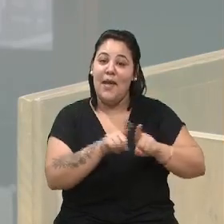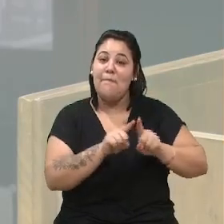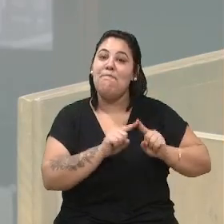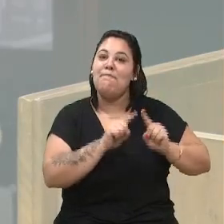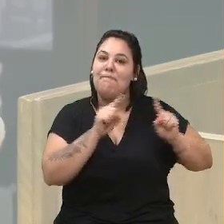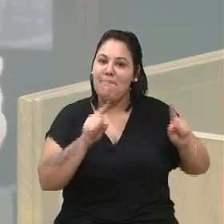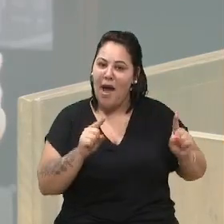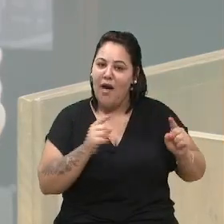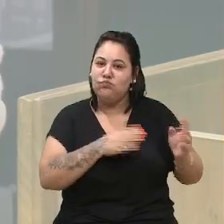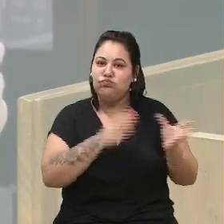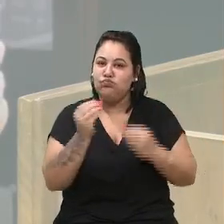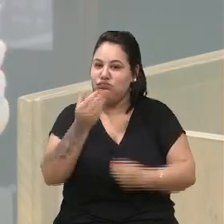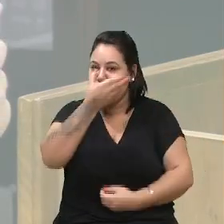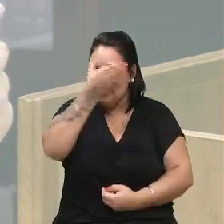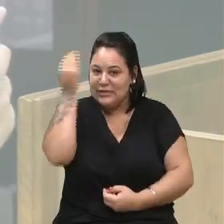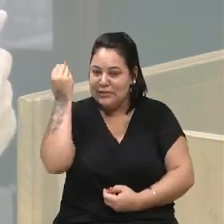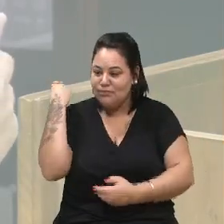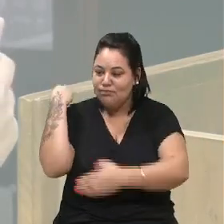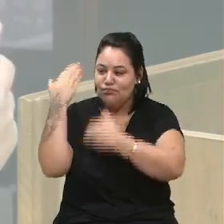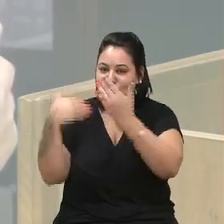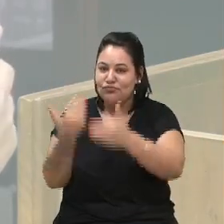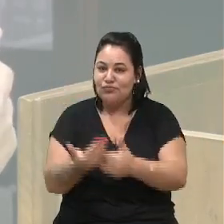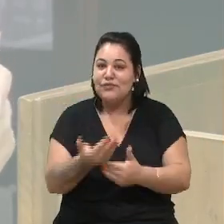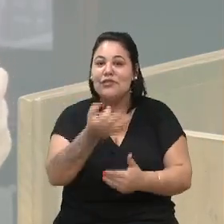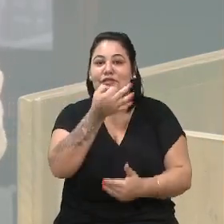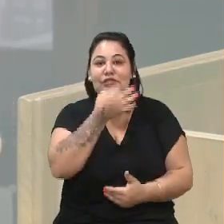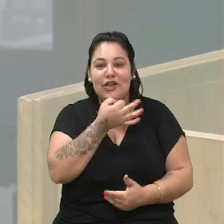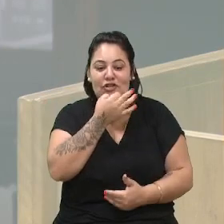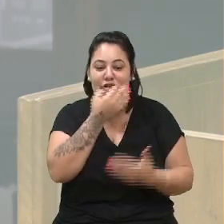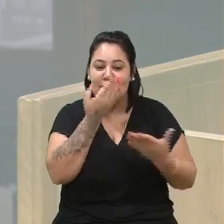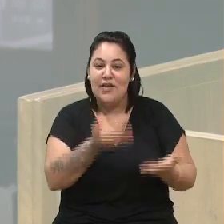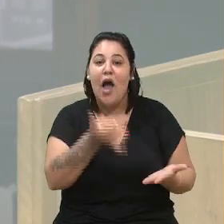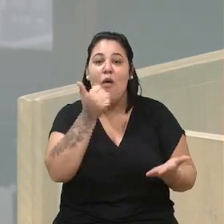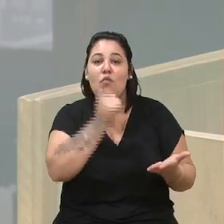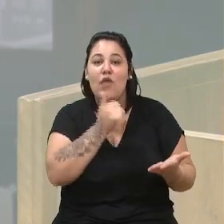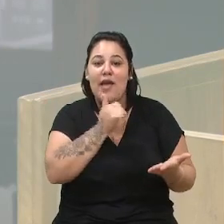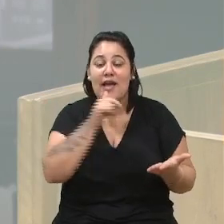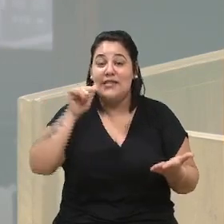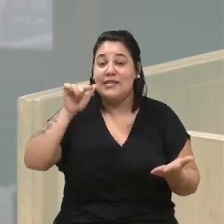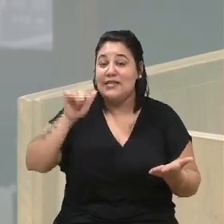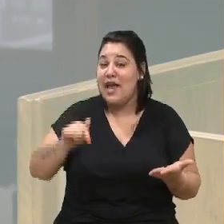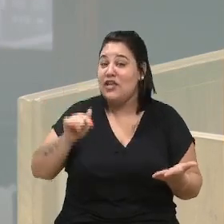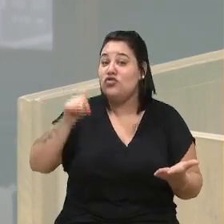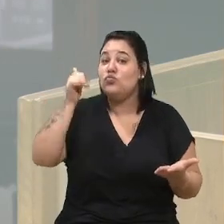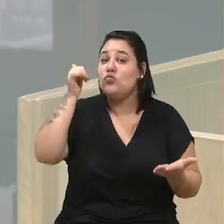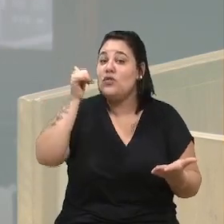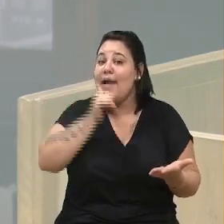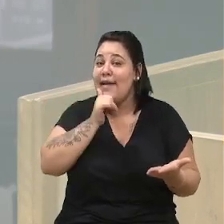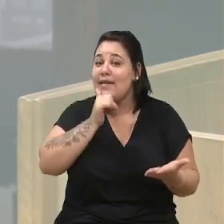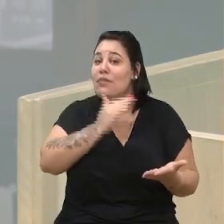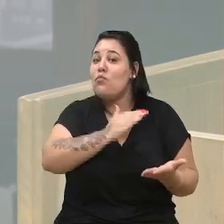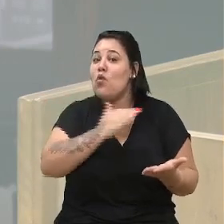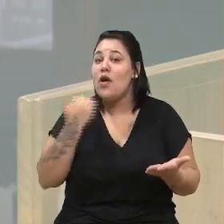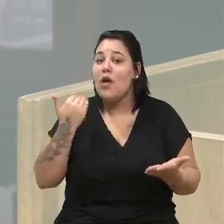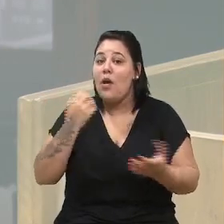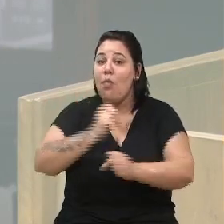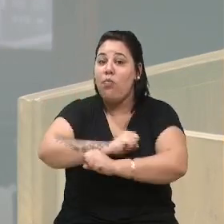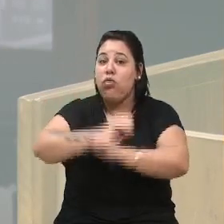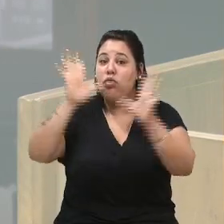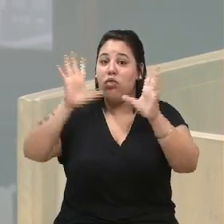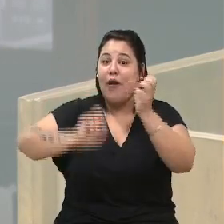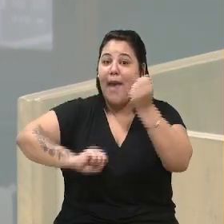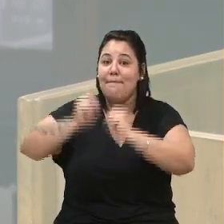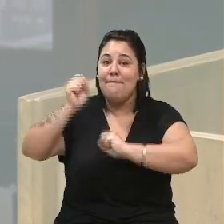na história de Caxias daquelas mulheres, 7 mulheres que morreram na explosão da